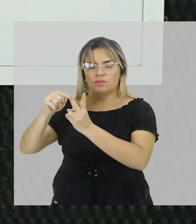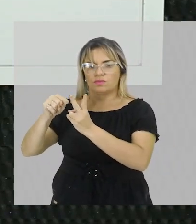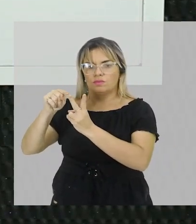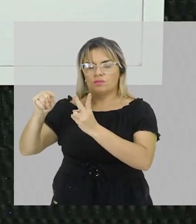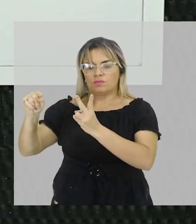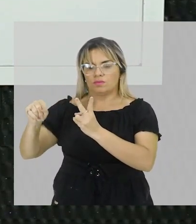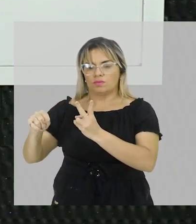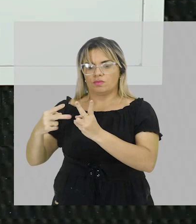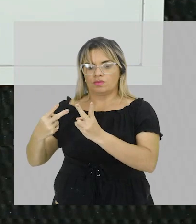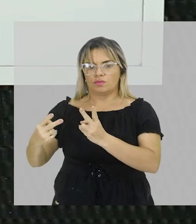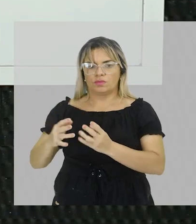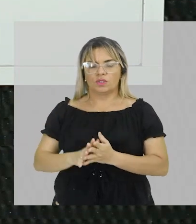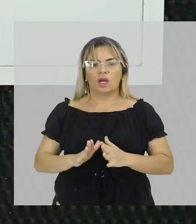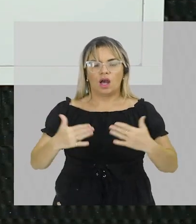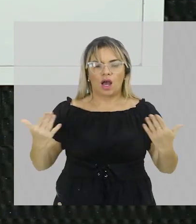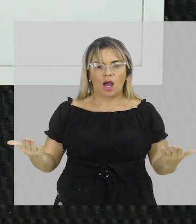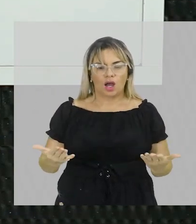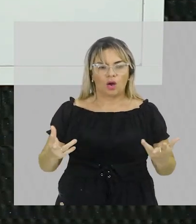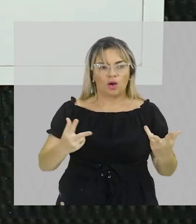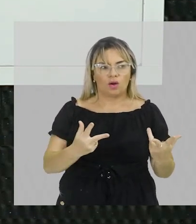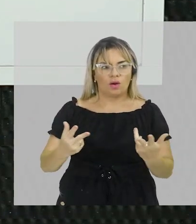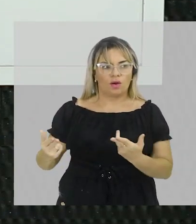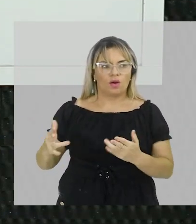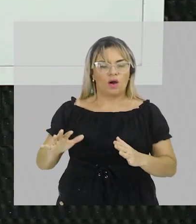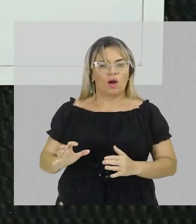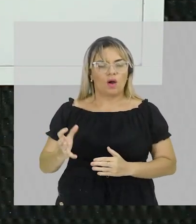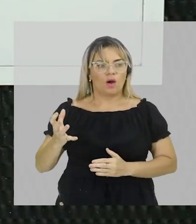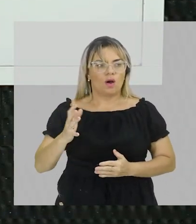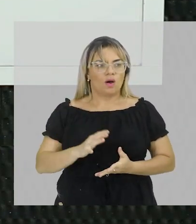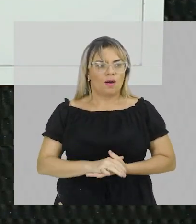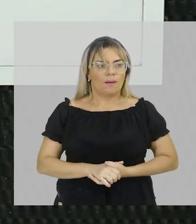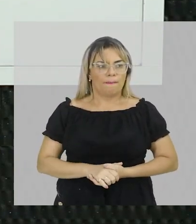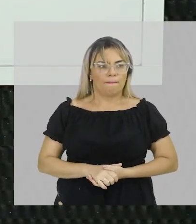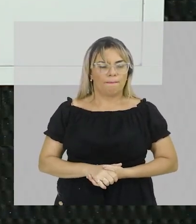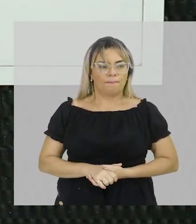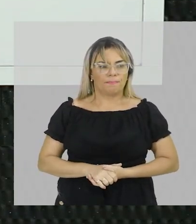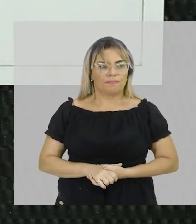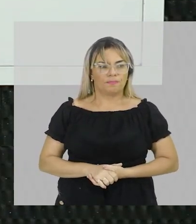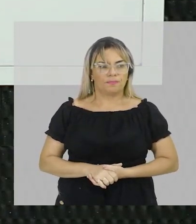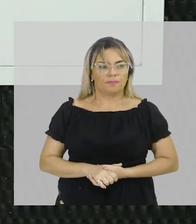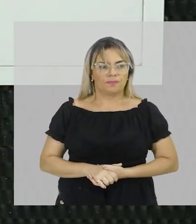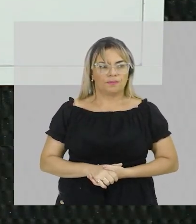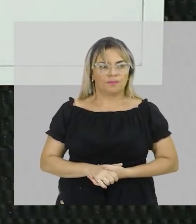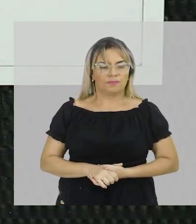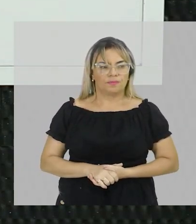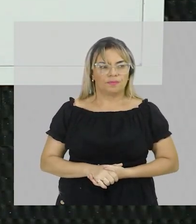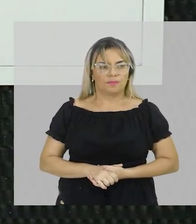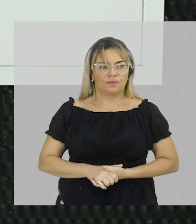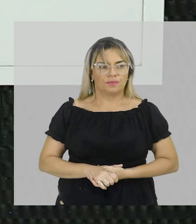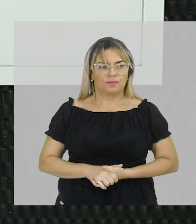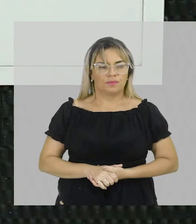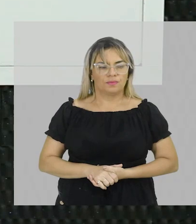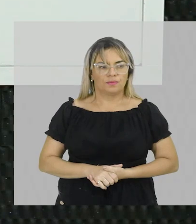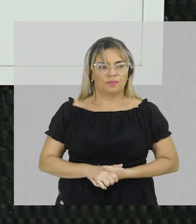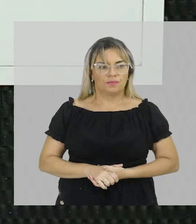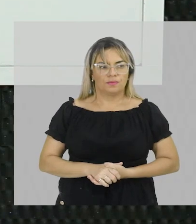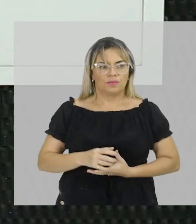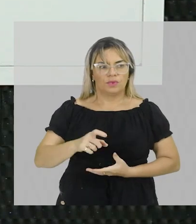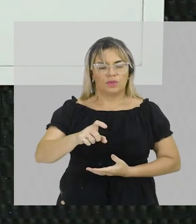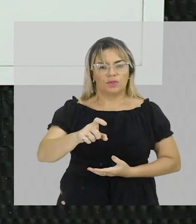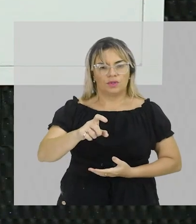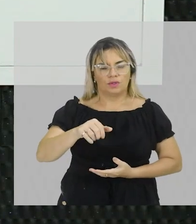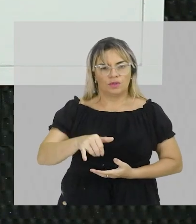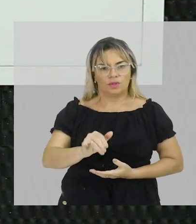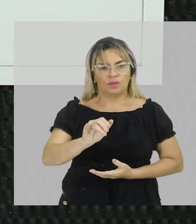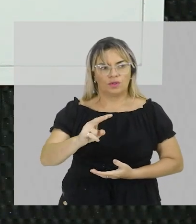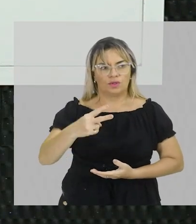Turma, aí que nós vamos igualar. O que acontece aqui, ó? Se y ao quadrado é igual a 35 ao